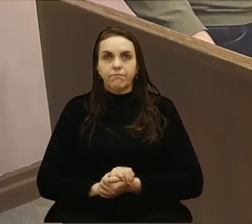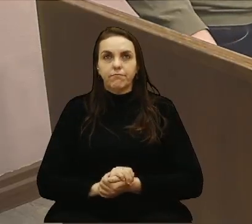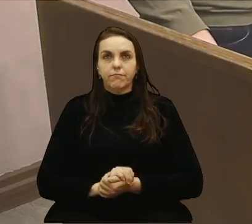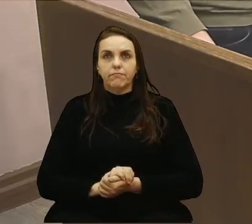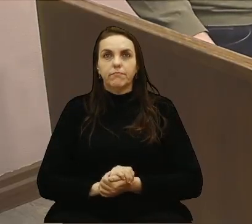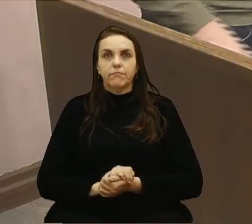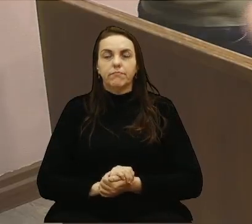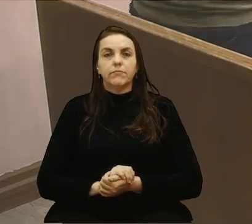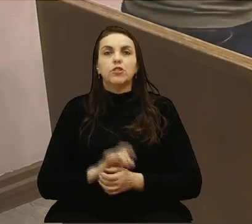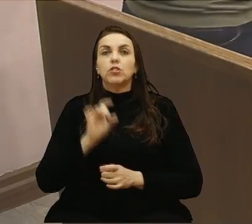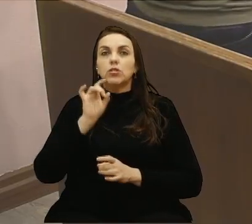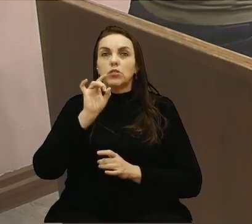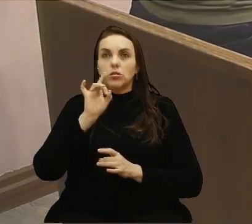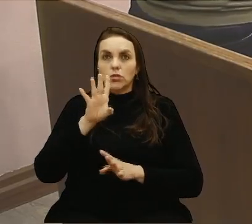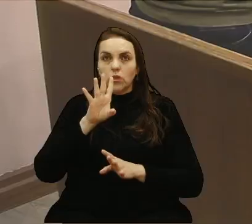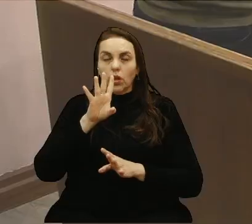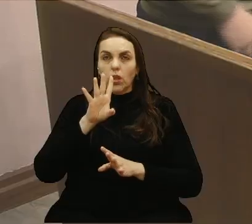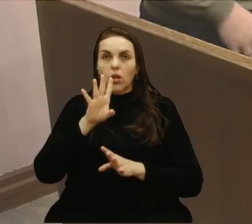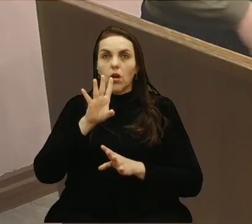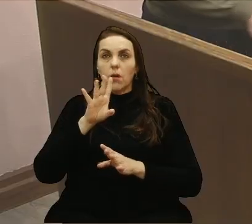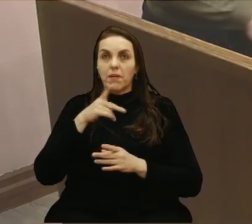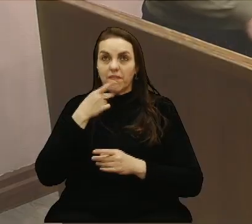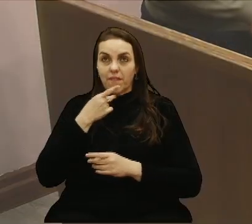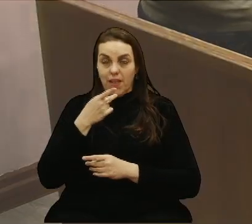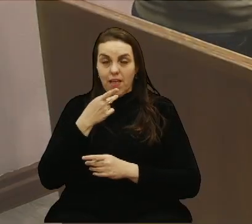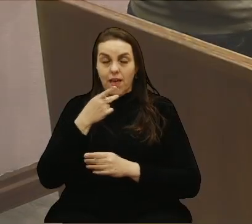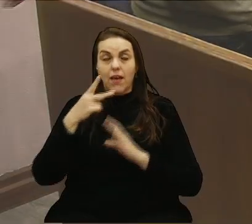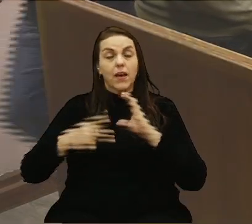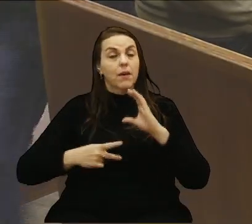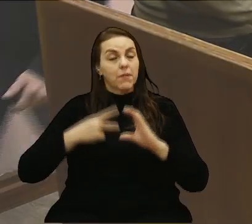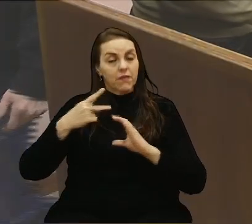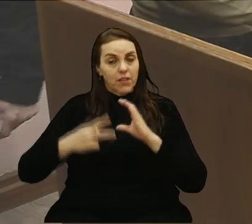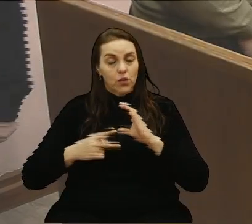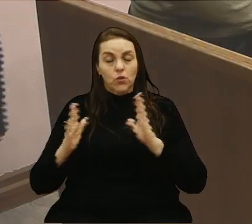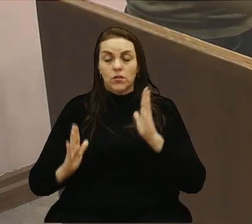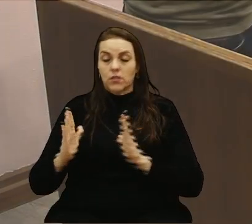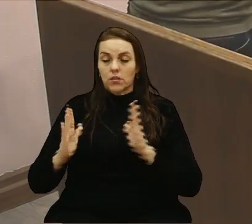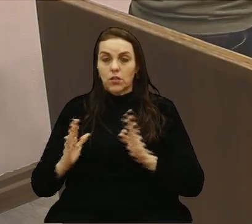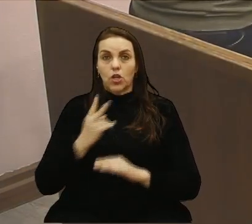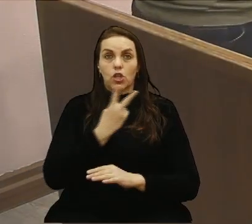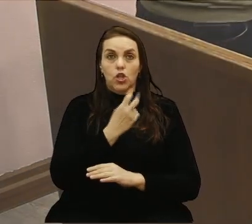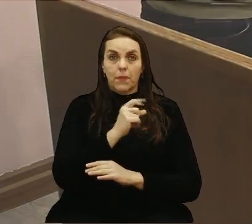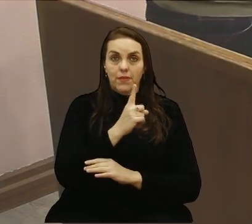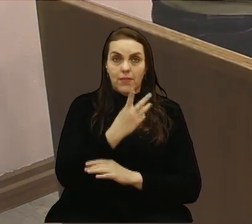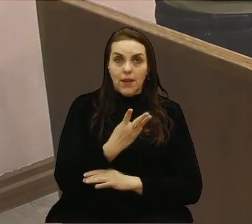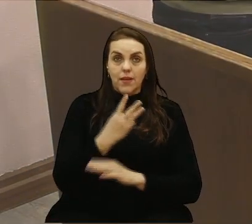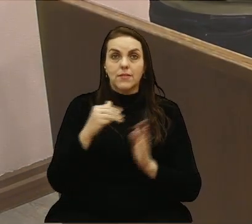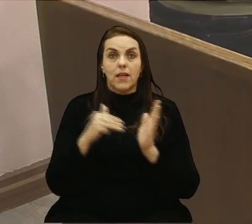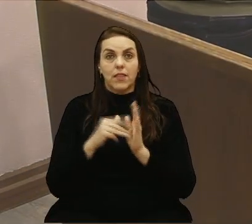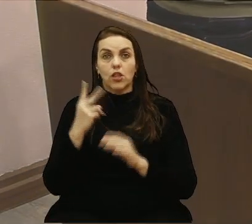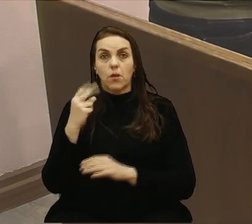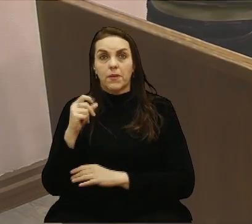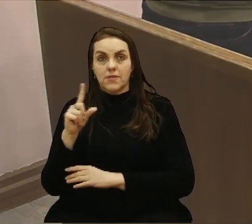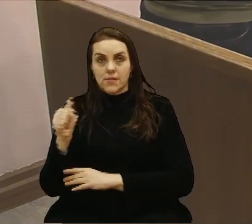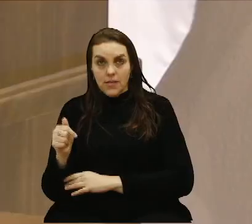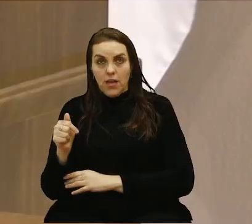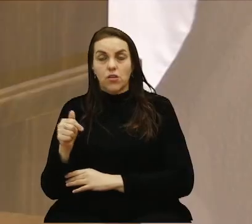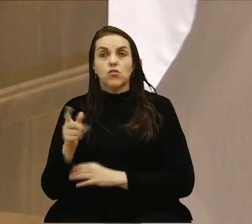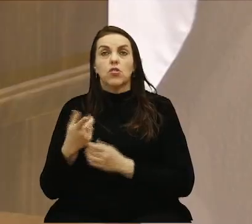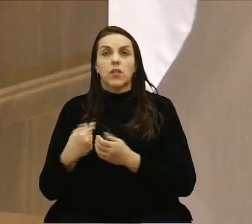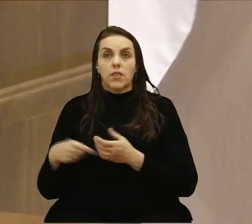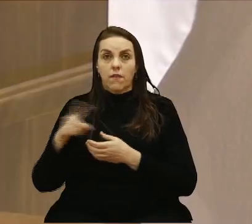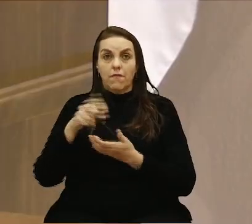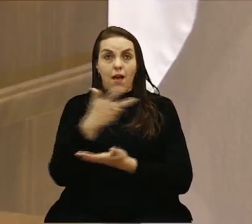Câmara de Vereadores, na legislatura de 2013 e 2017, nós devolvemos o mandato cassado